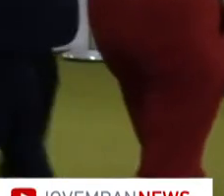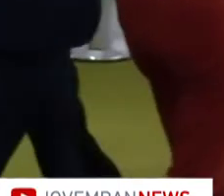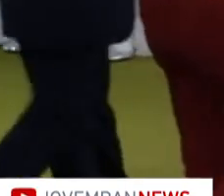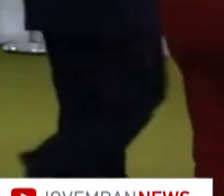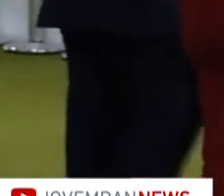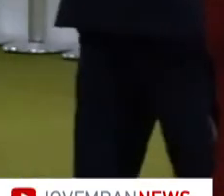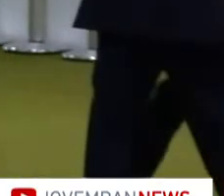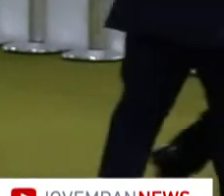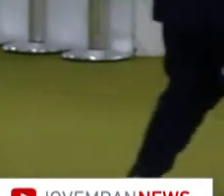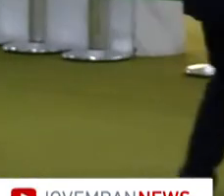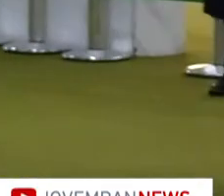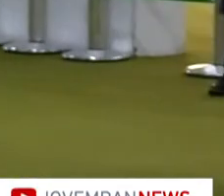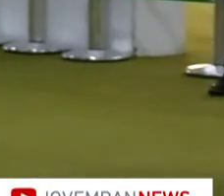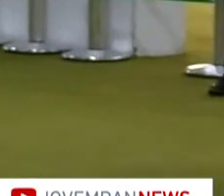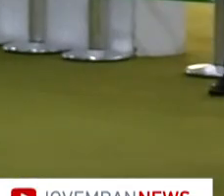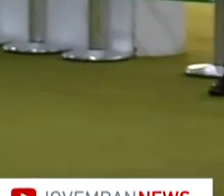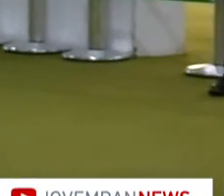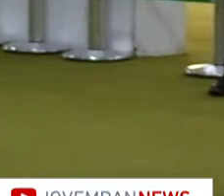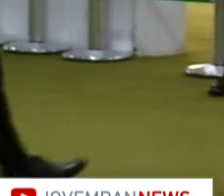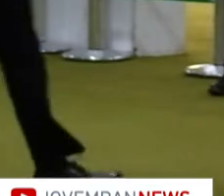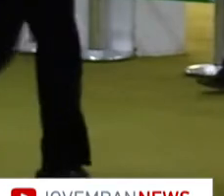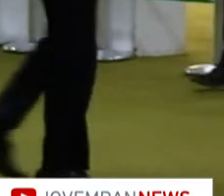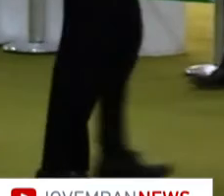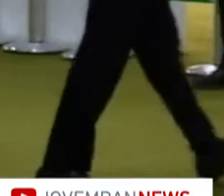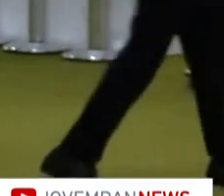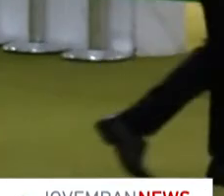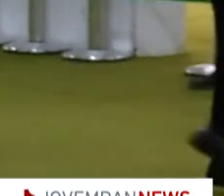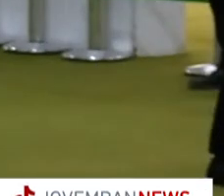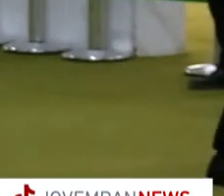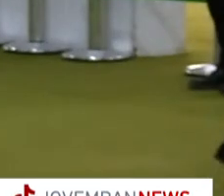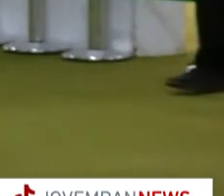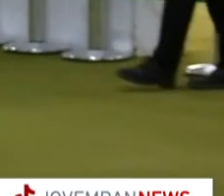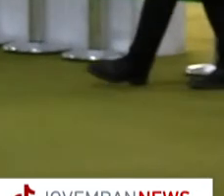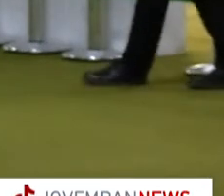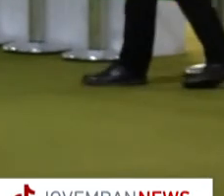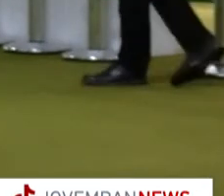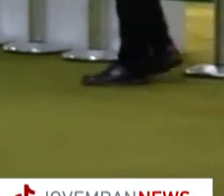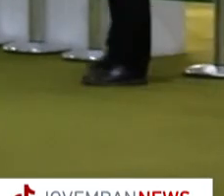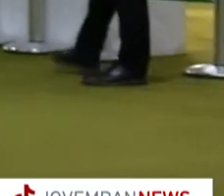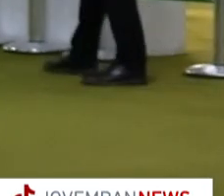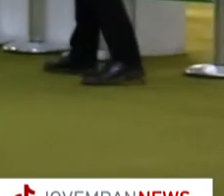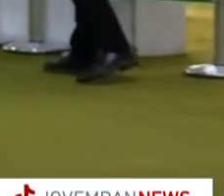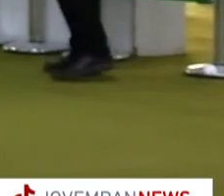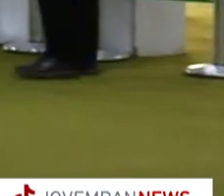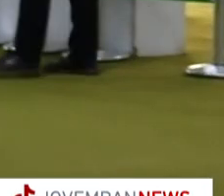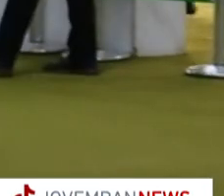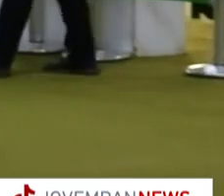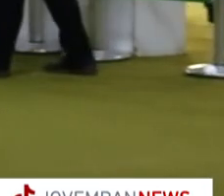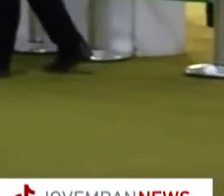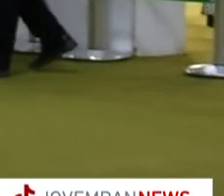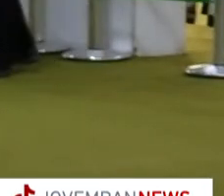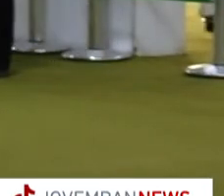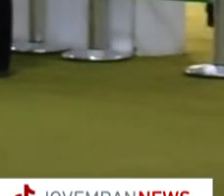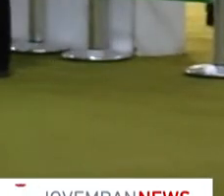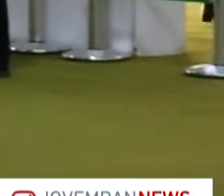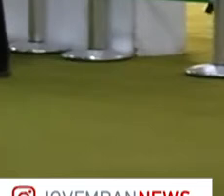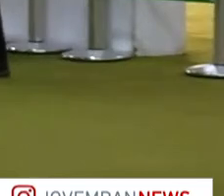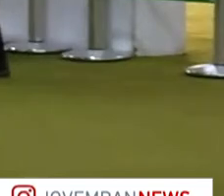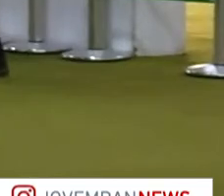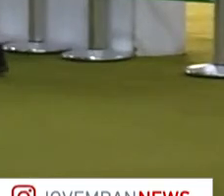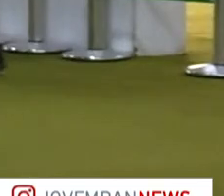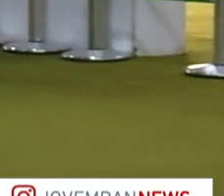que oficializou o requerimento, foi protocolado da Comissão Parlamentar Mista de Inquérito para investigar,